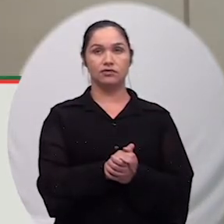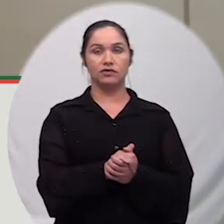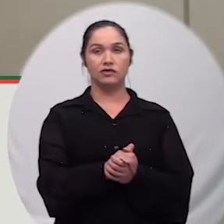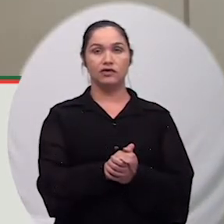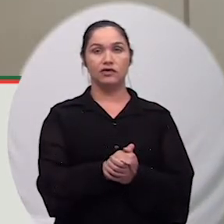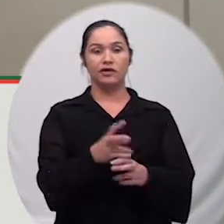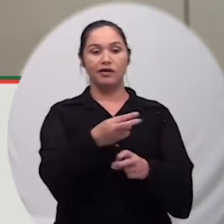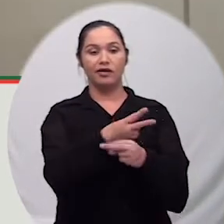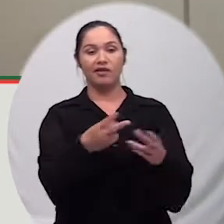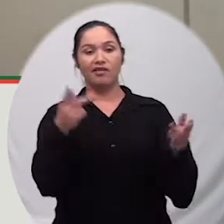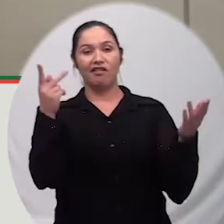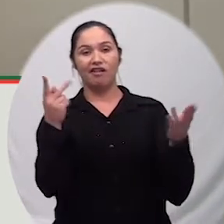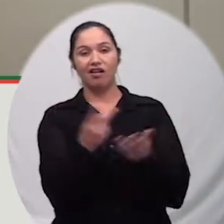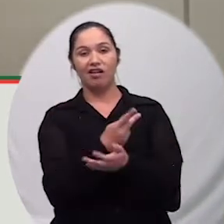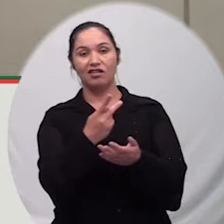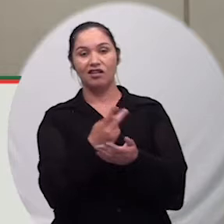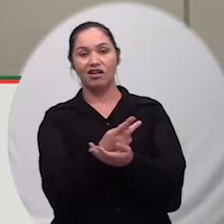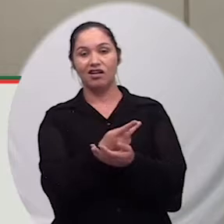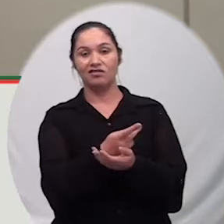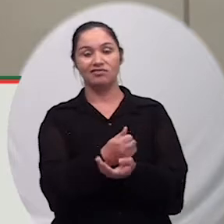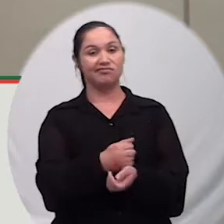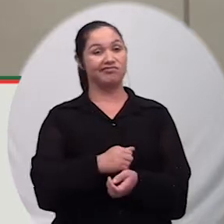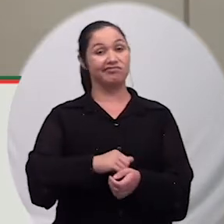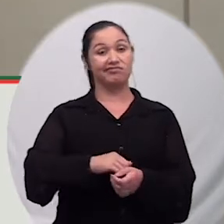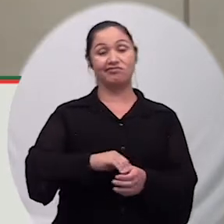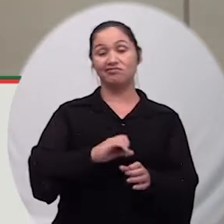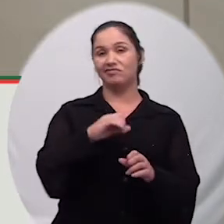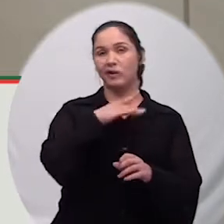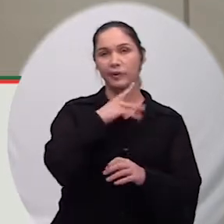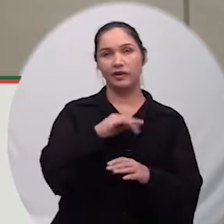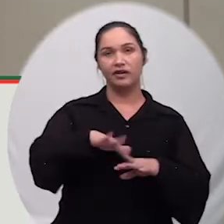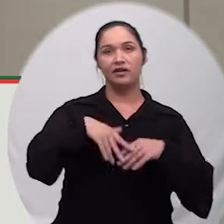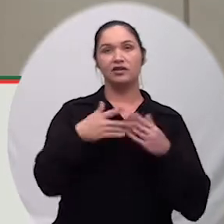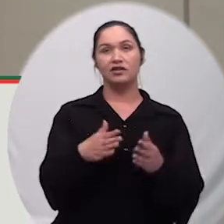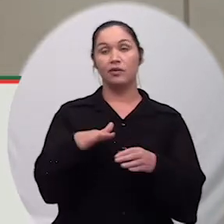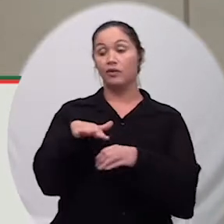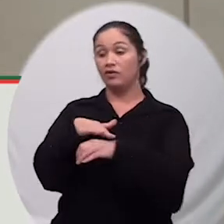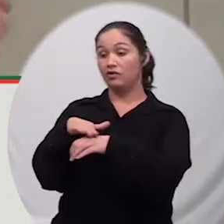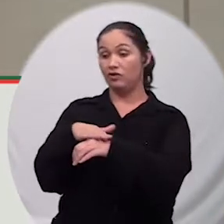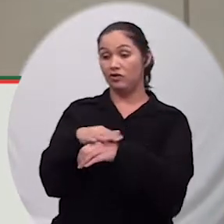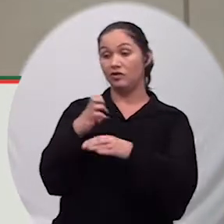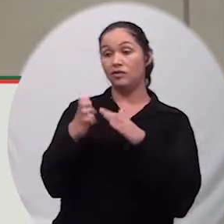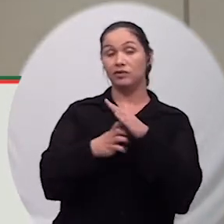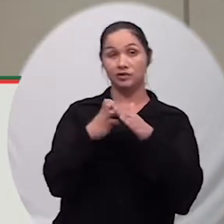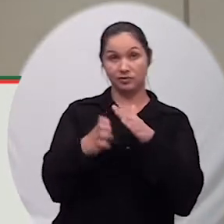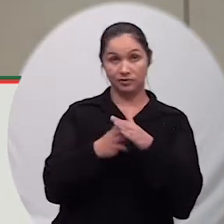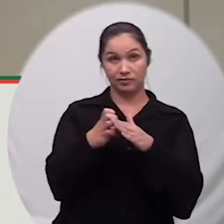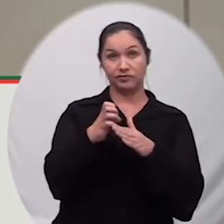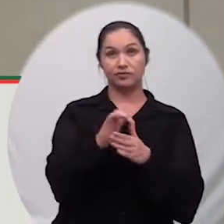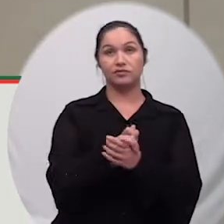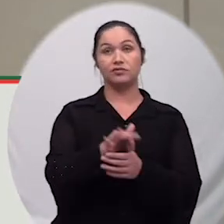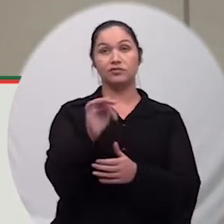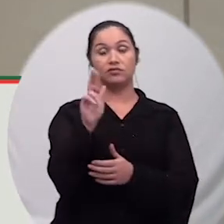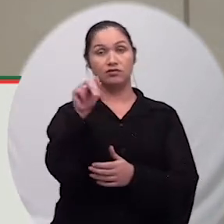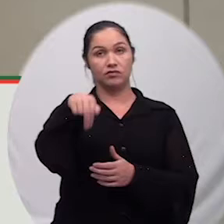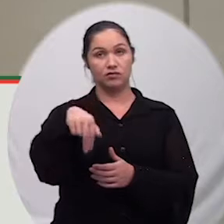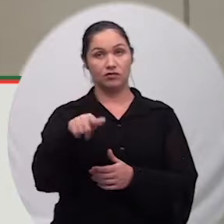nós baixamos a alíquota, ele conversa com as empresas franqueadoras do Brasil, né,